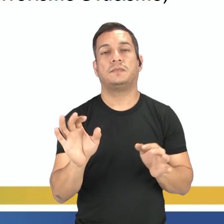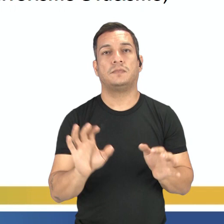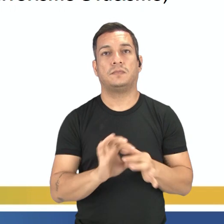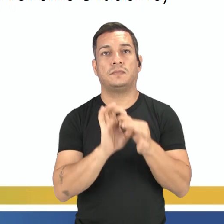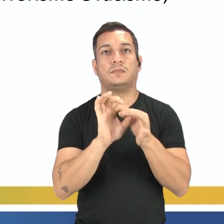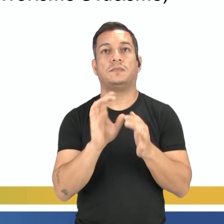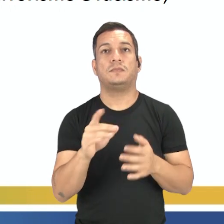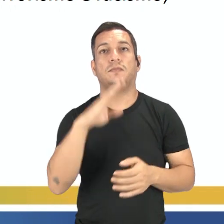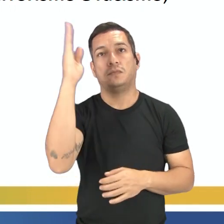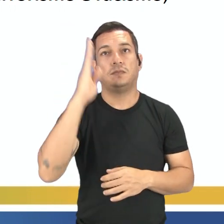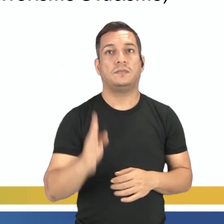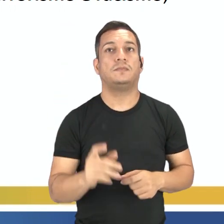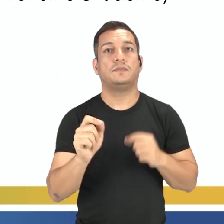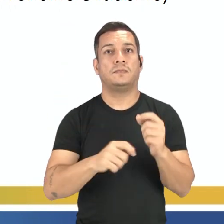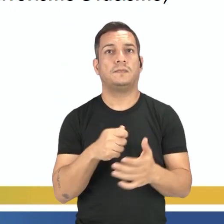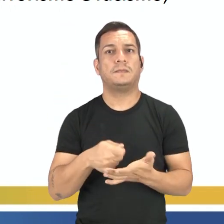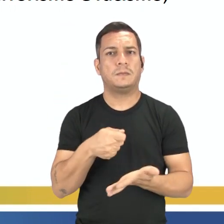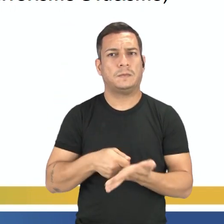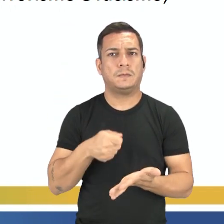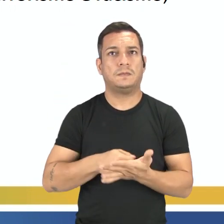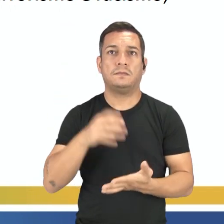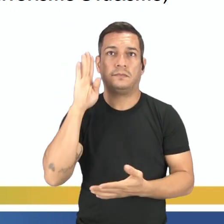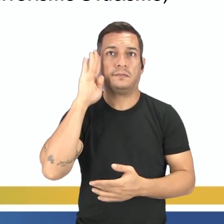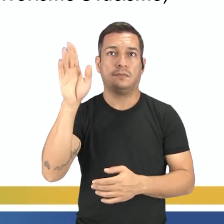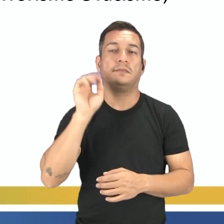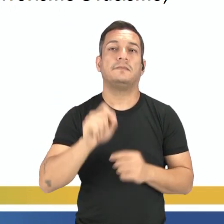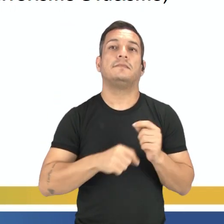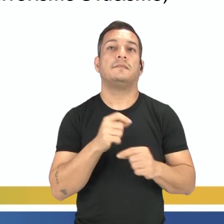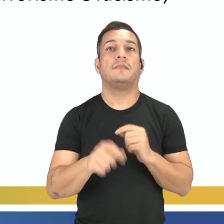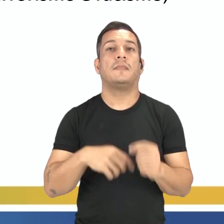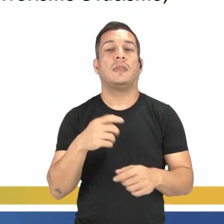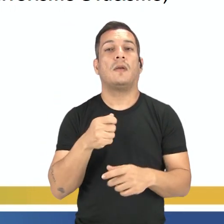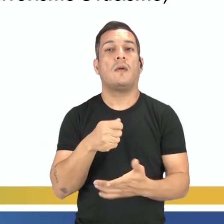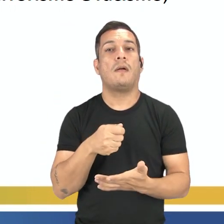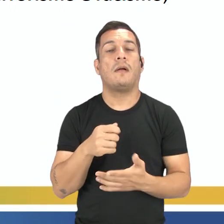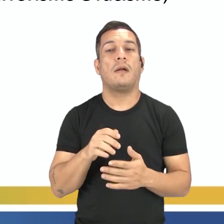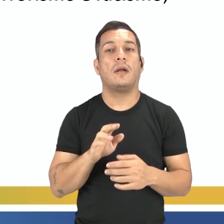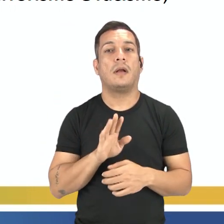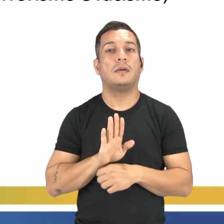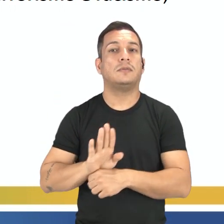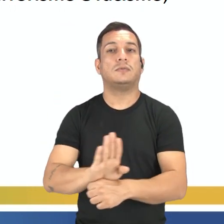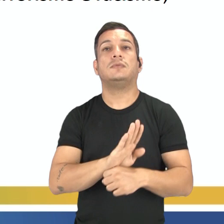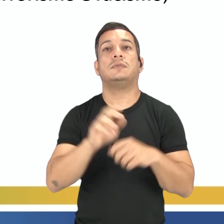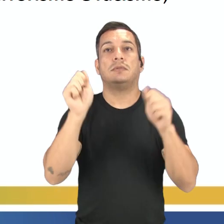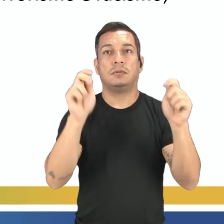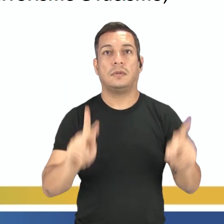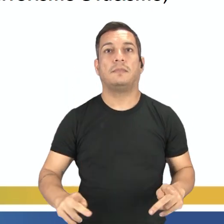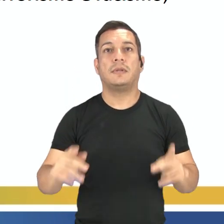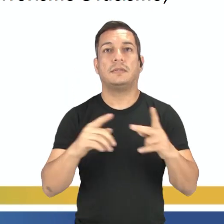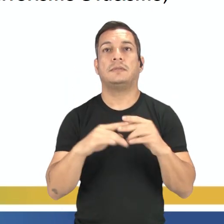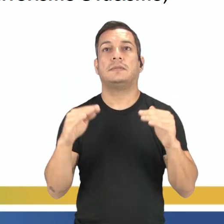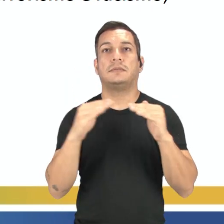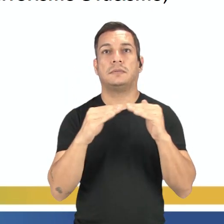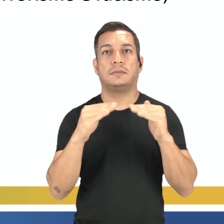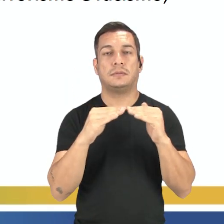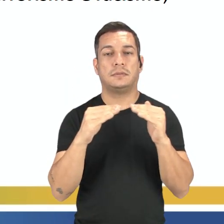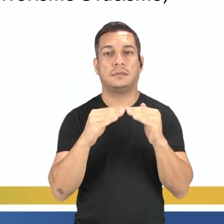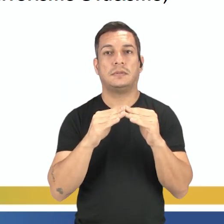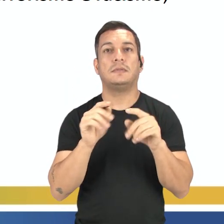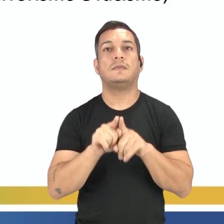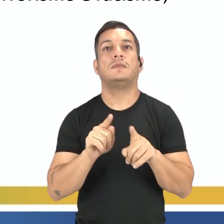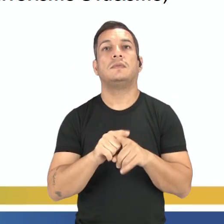Brasil é um ardoroso defensor dos princípios da defesa da paz, da igualdade entre os